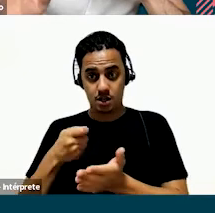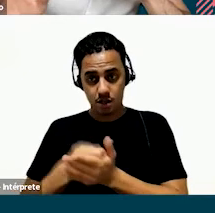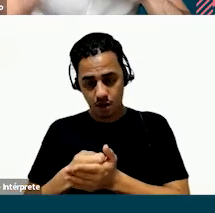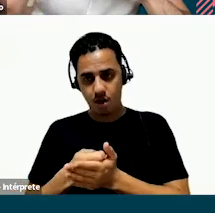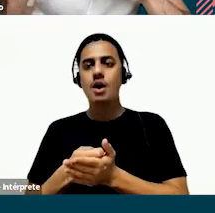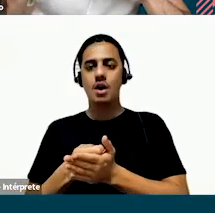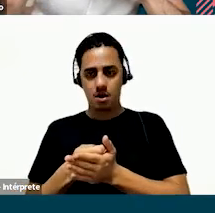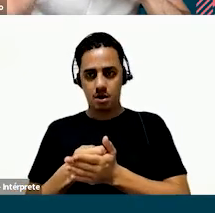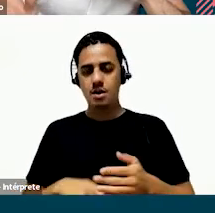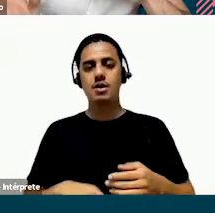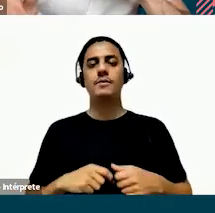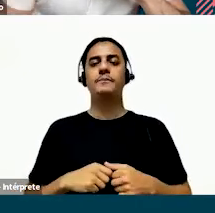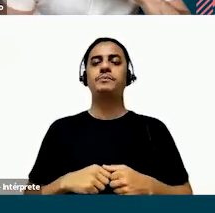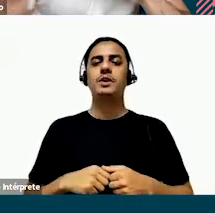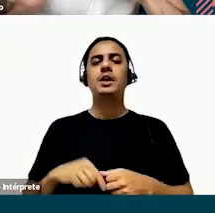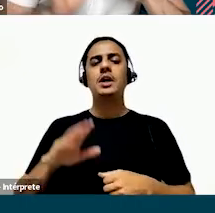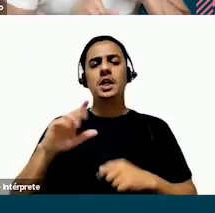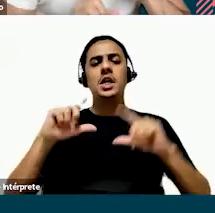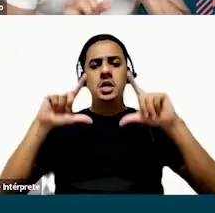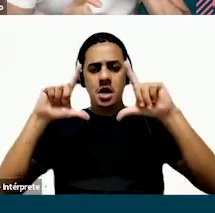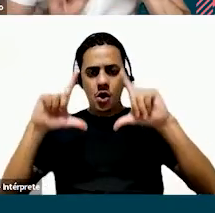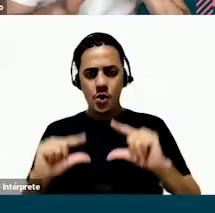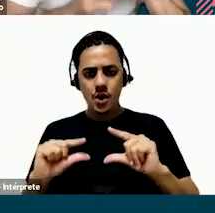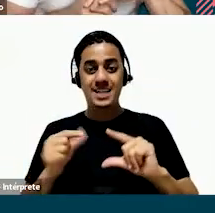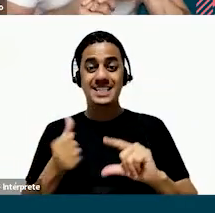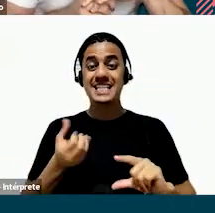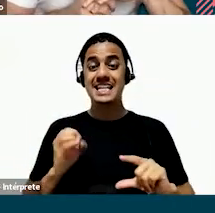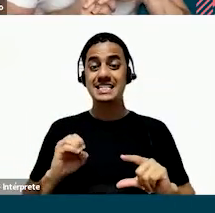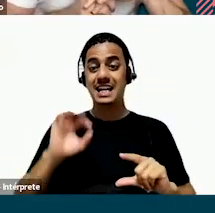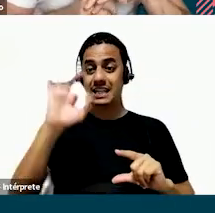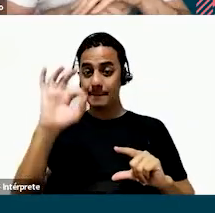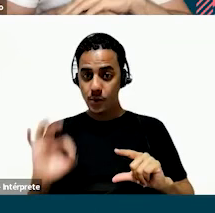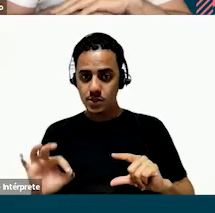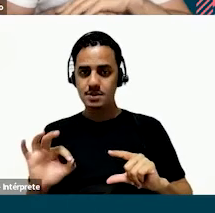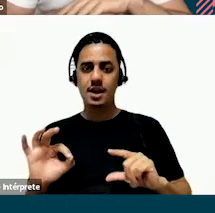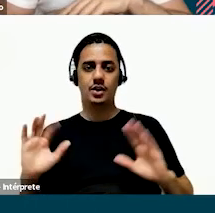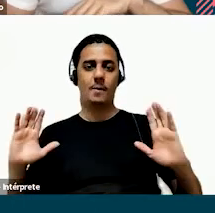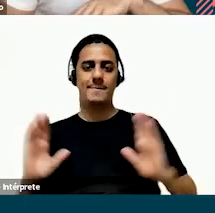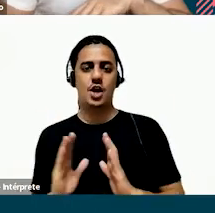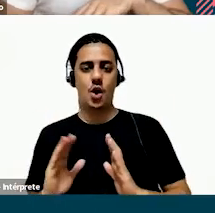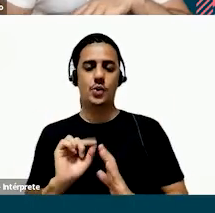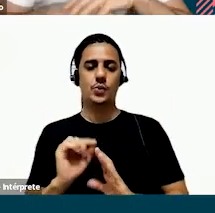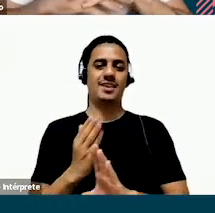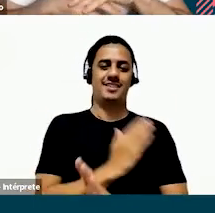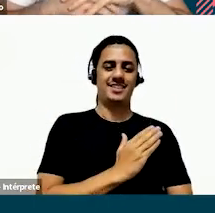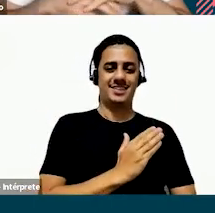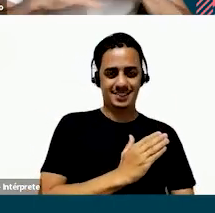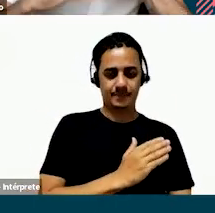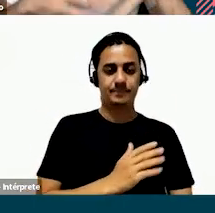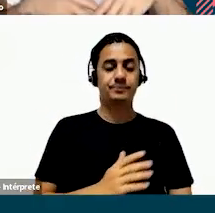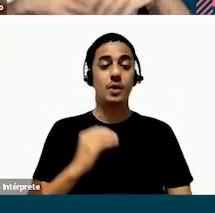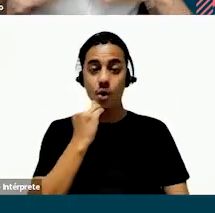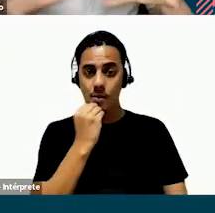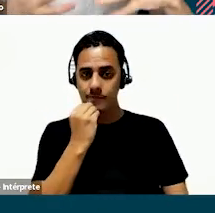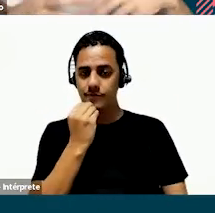e ficou 60% menor do que o escopo inicial que a gente tinha.